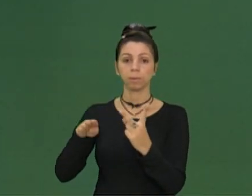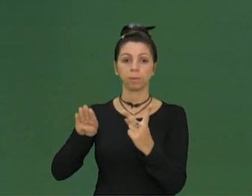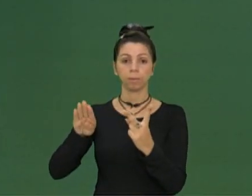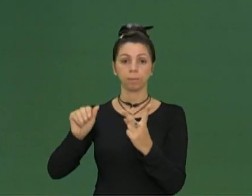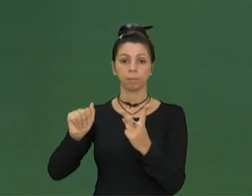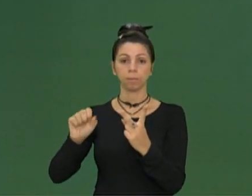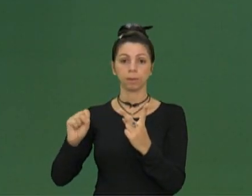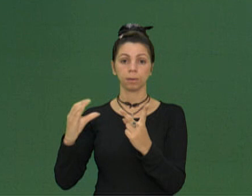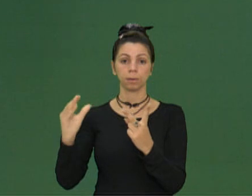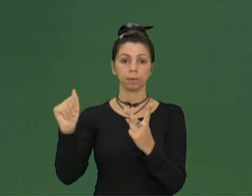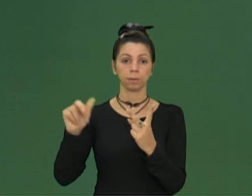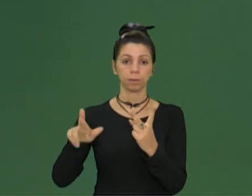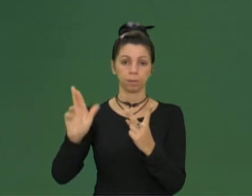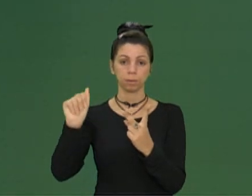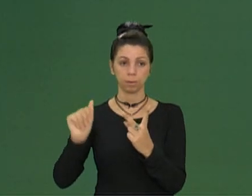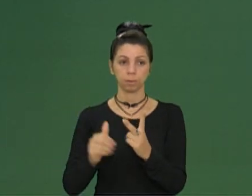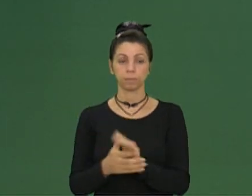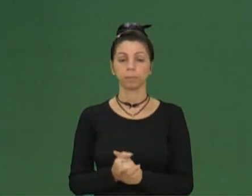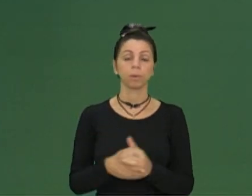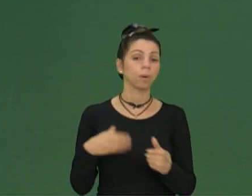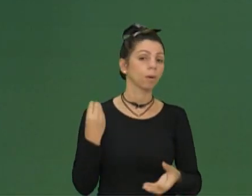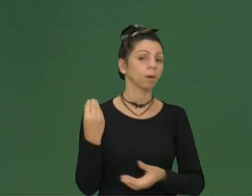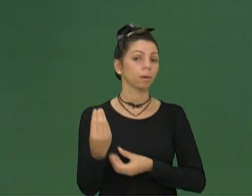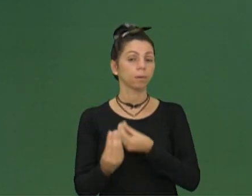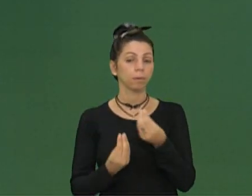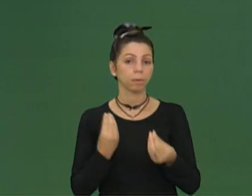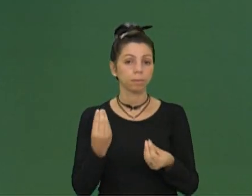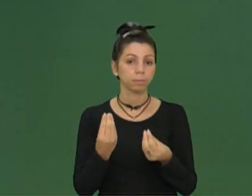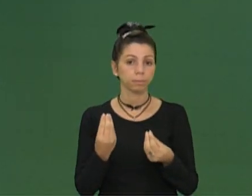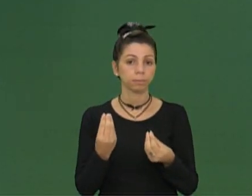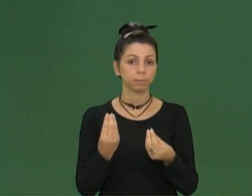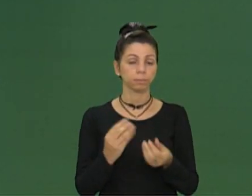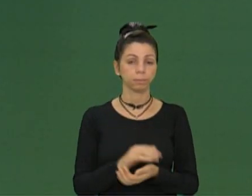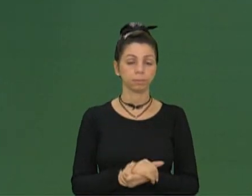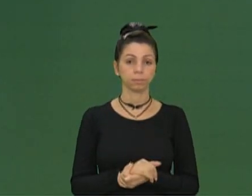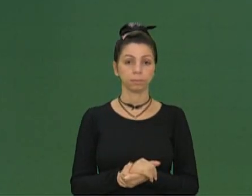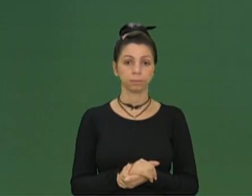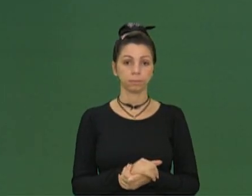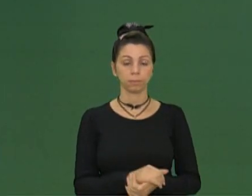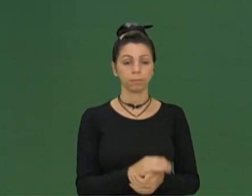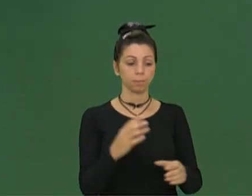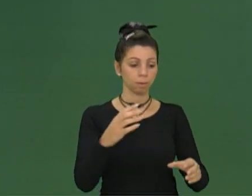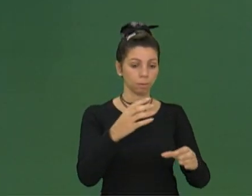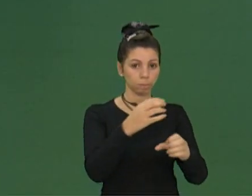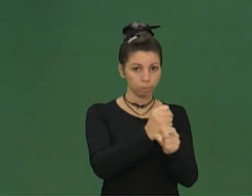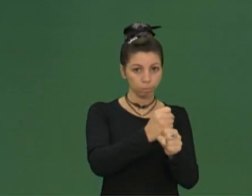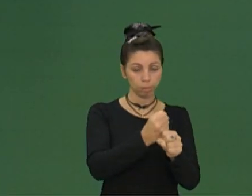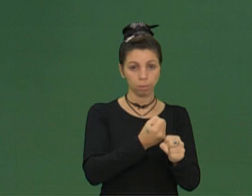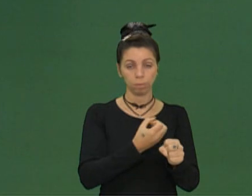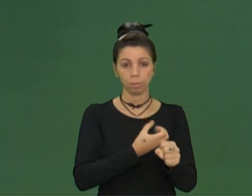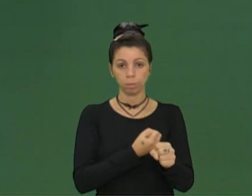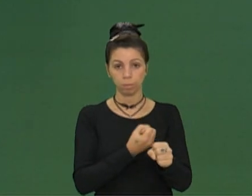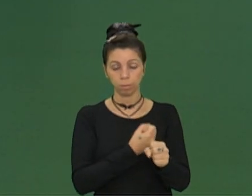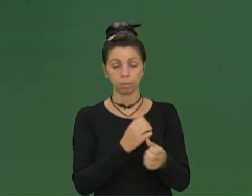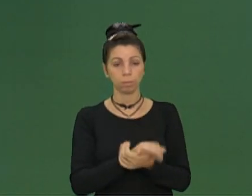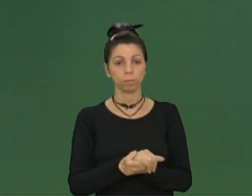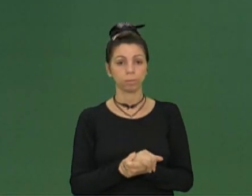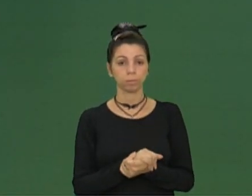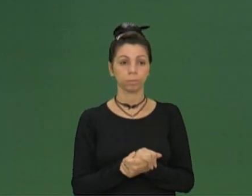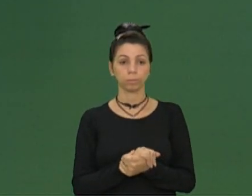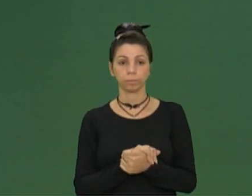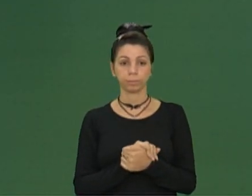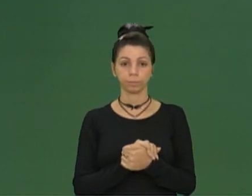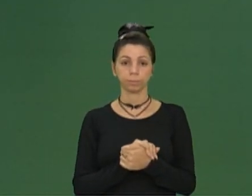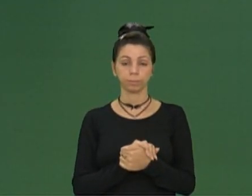ok? Então aqui, como que eu faço para resolver com a soma e com o produto? Eu sei que a soma tem que ser qual o valor? O